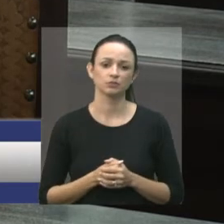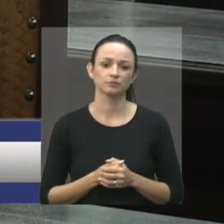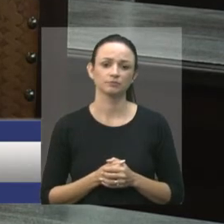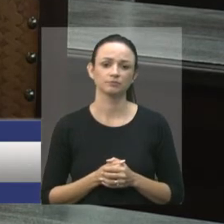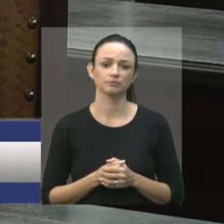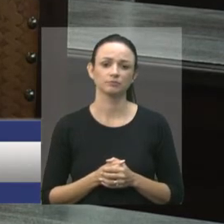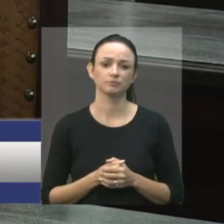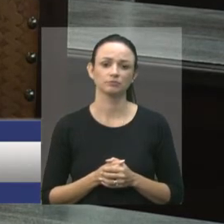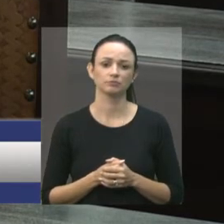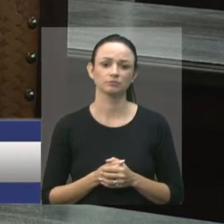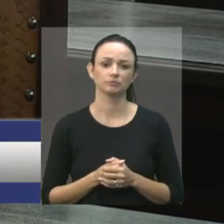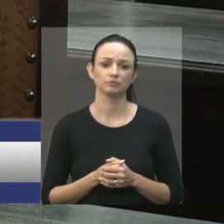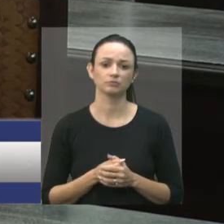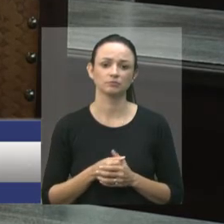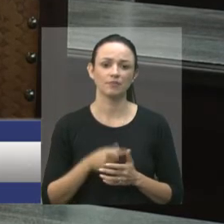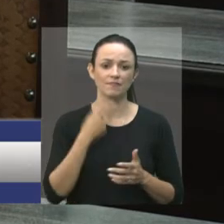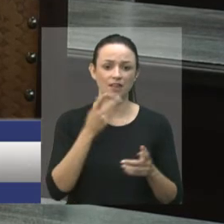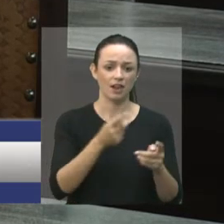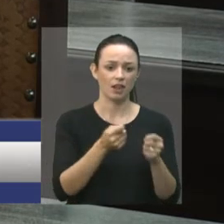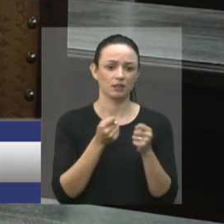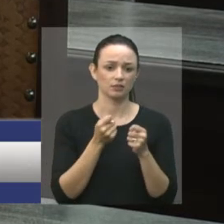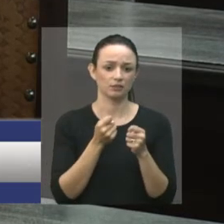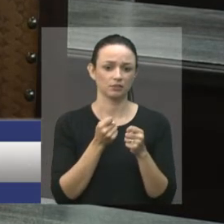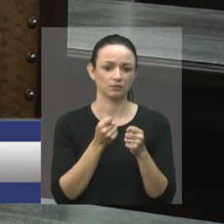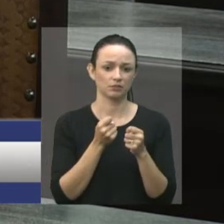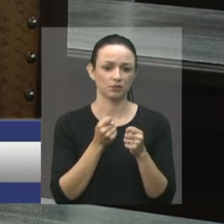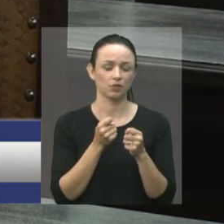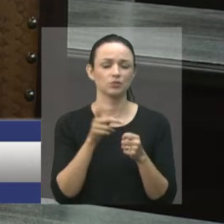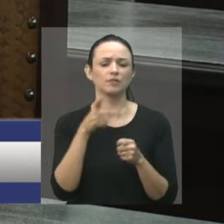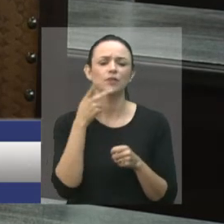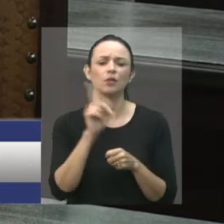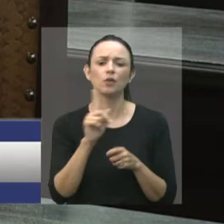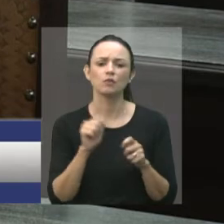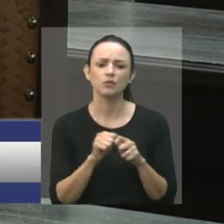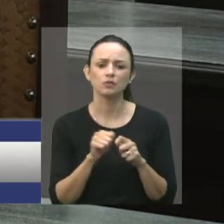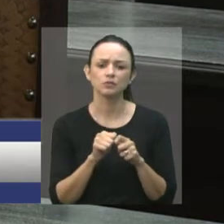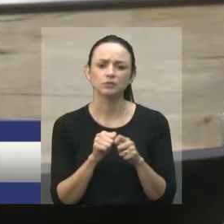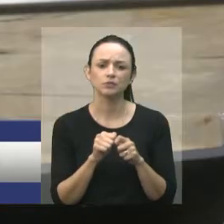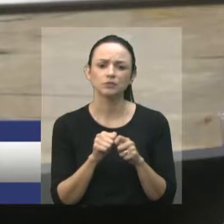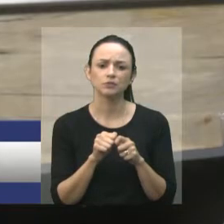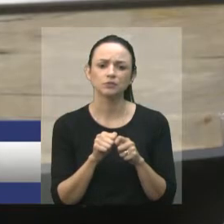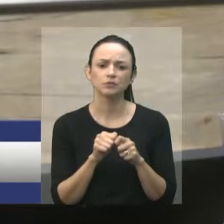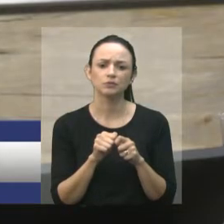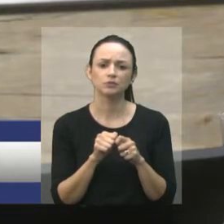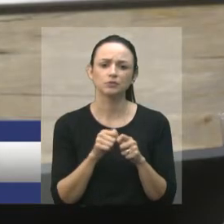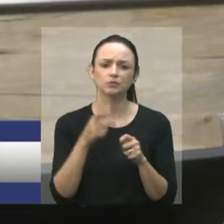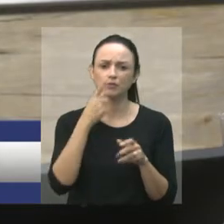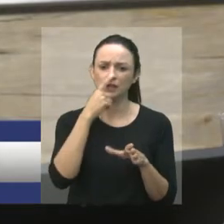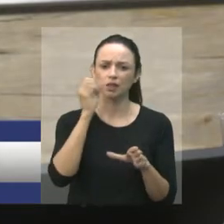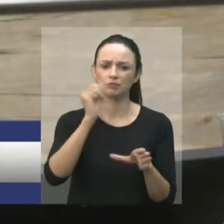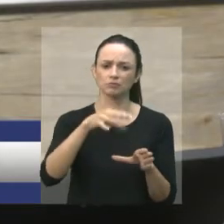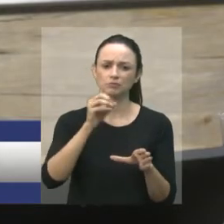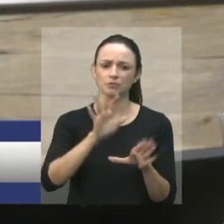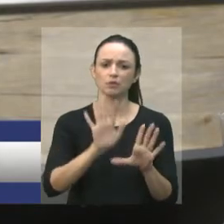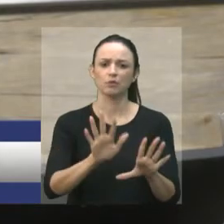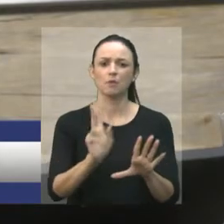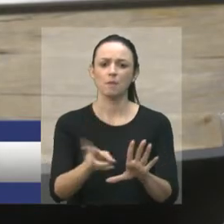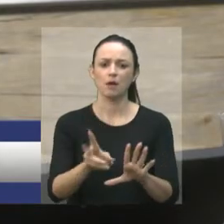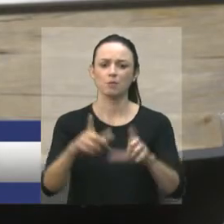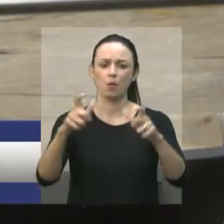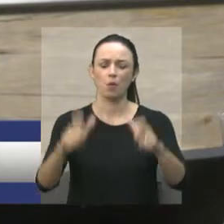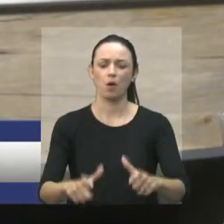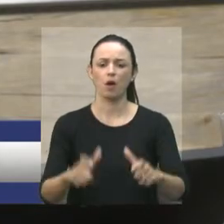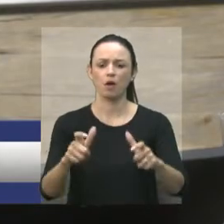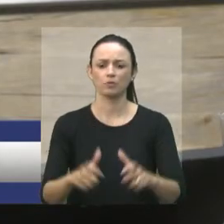não adianta a gente falar sobre economia aqui na cidade. O senhor está dizendo que não está sendo feito o transporte, o lixo está sendo ficando acumulado aí? No local. Está